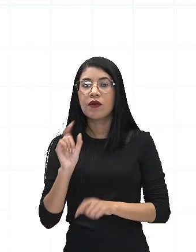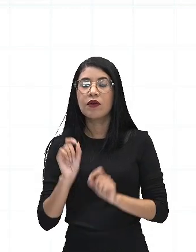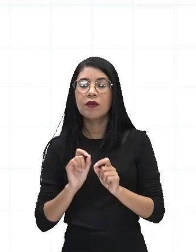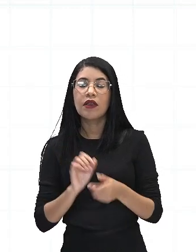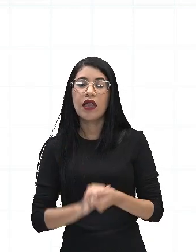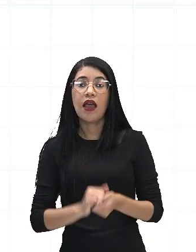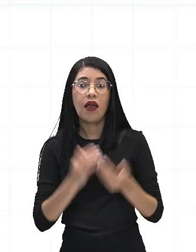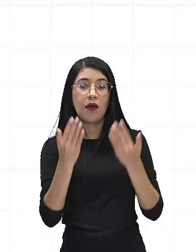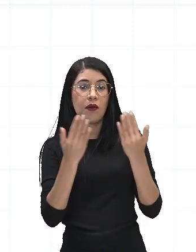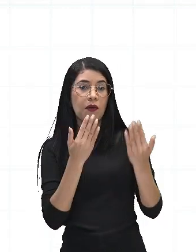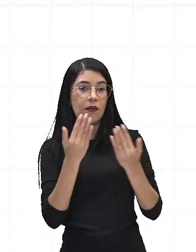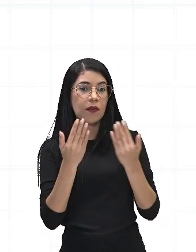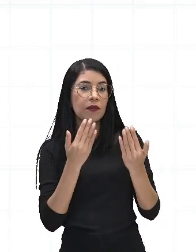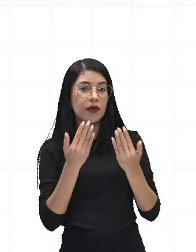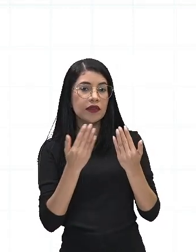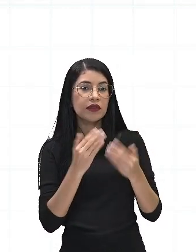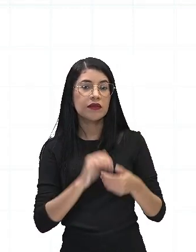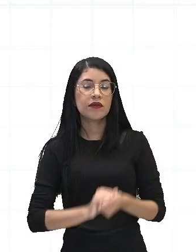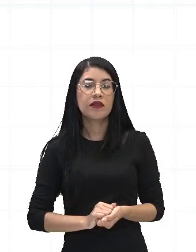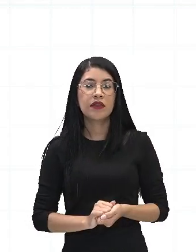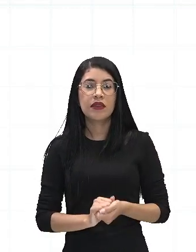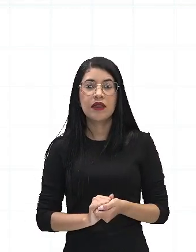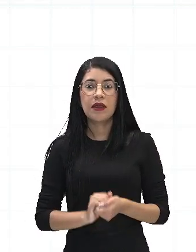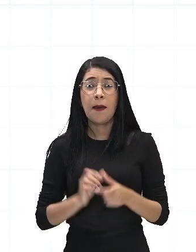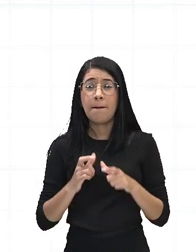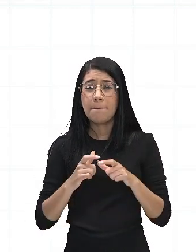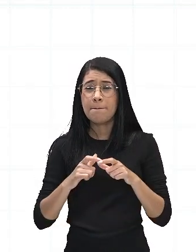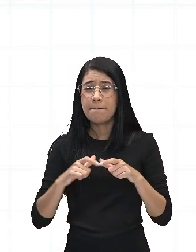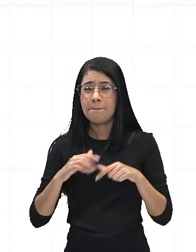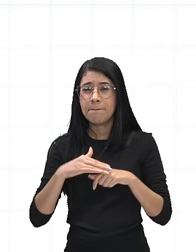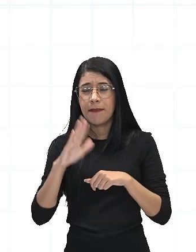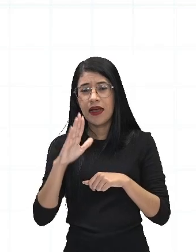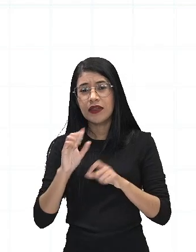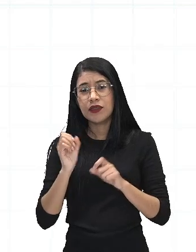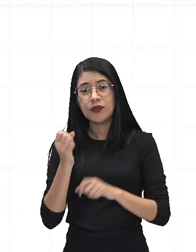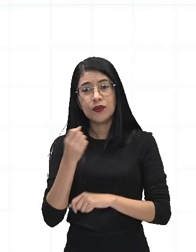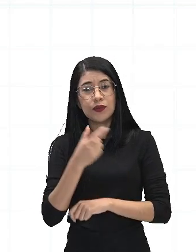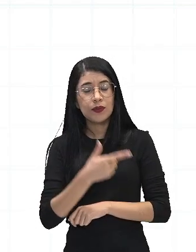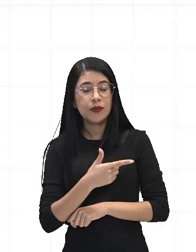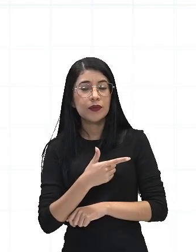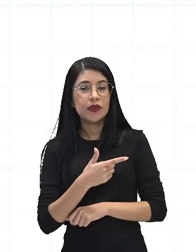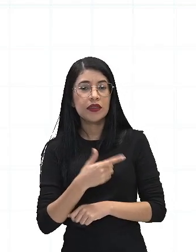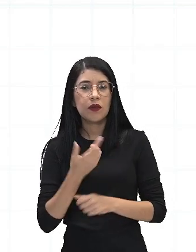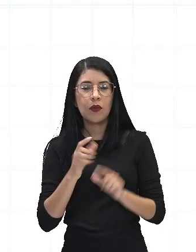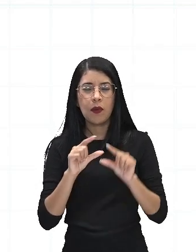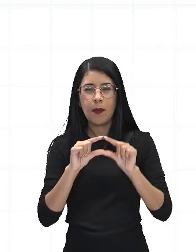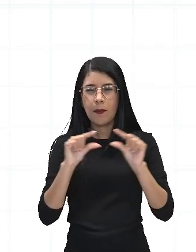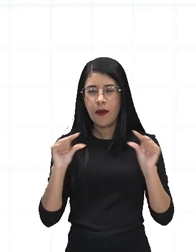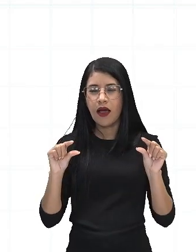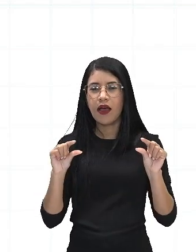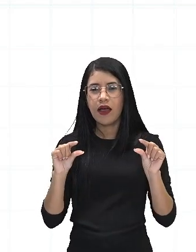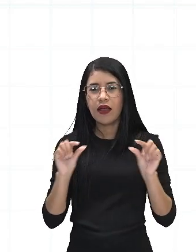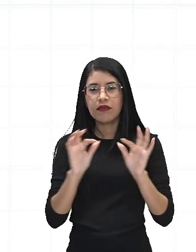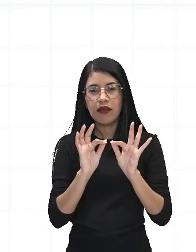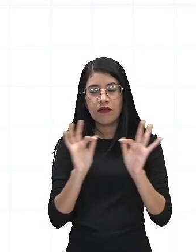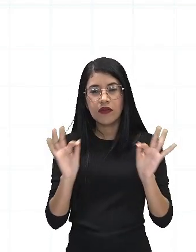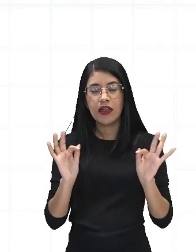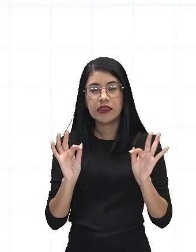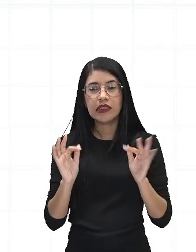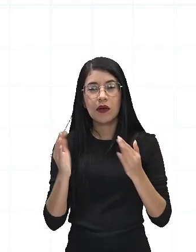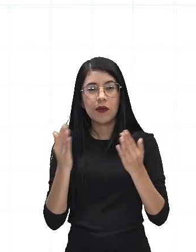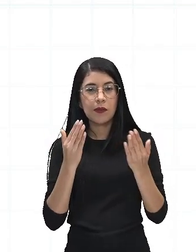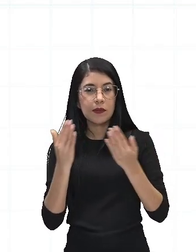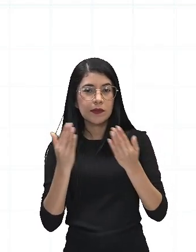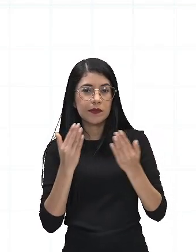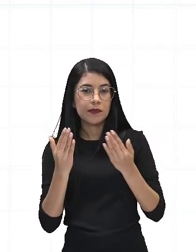grau comparativo. Olha só, maiores do que. Então percebam que quando eu utilizo essa expressão, o grau comparativo aqui, eu